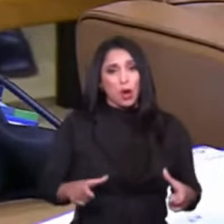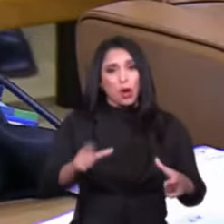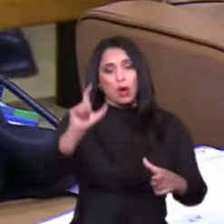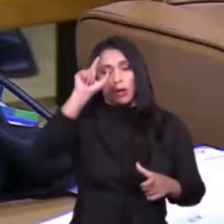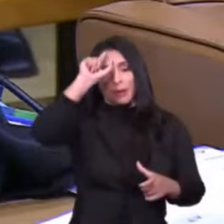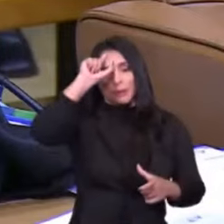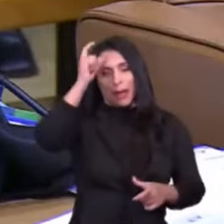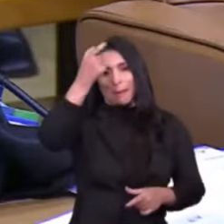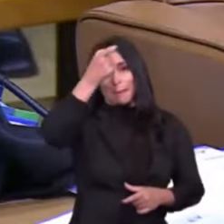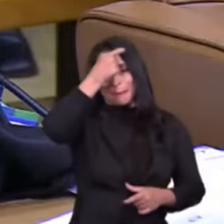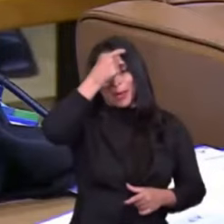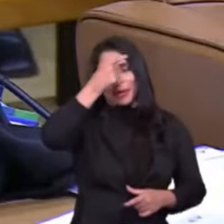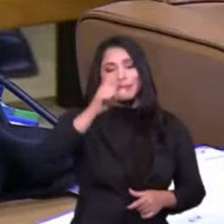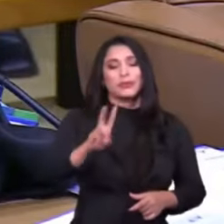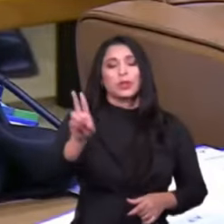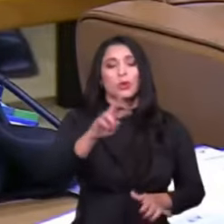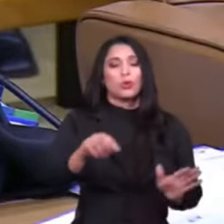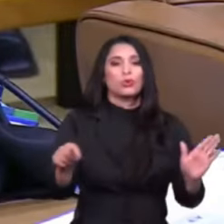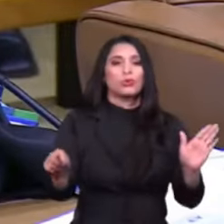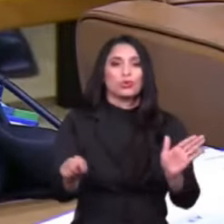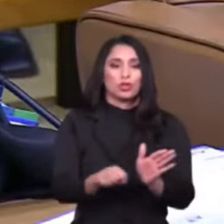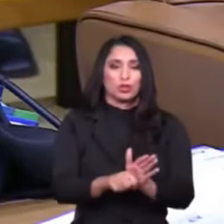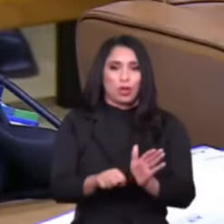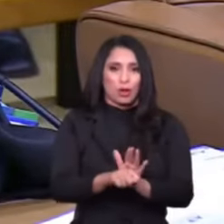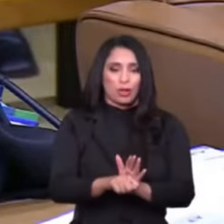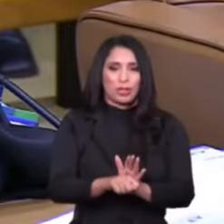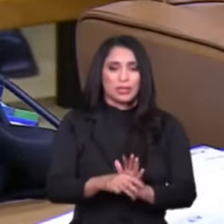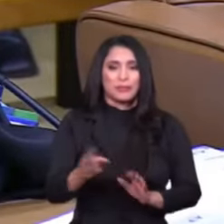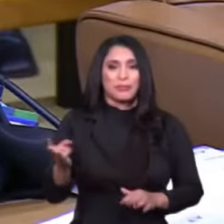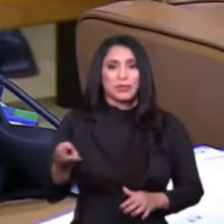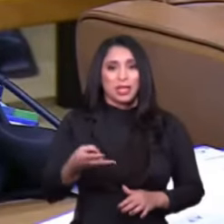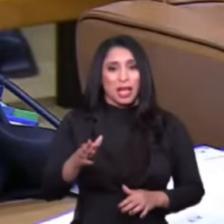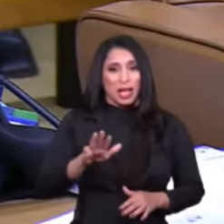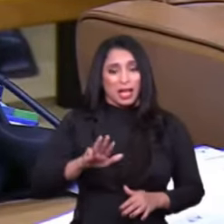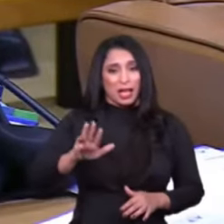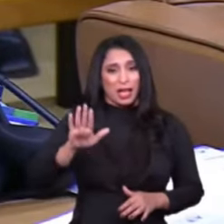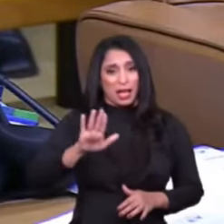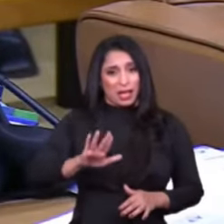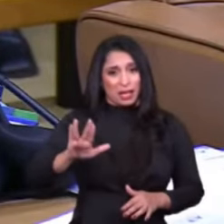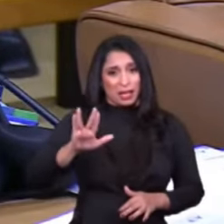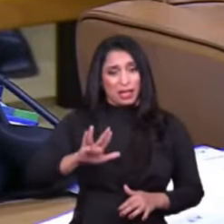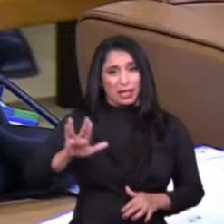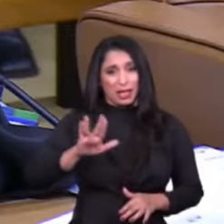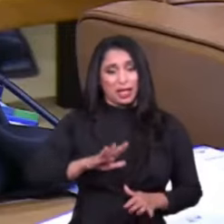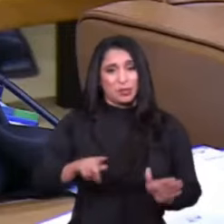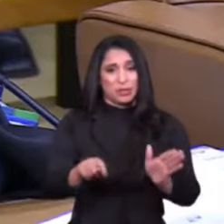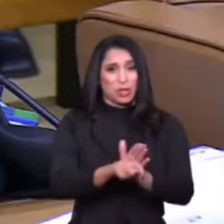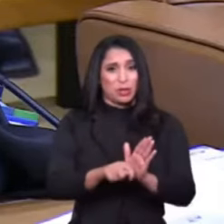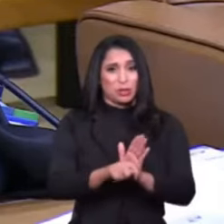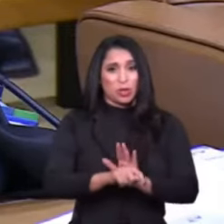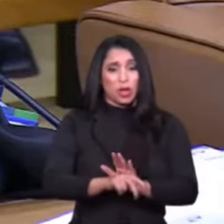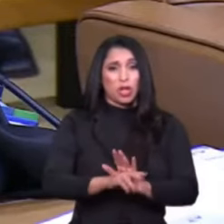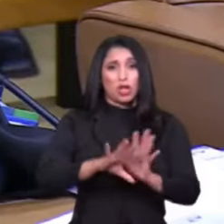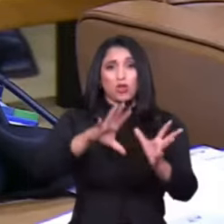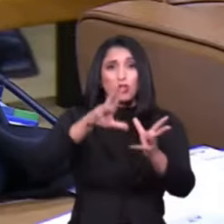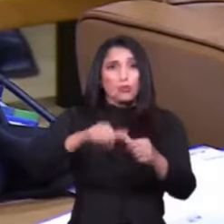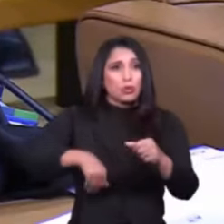de drogas. A cannabis permanece a droga mais amplamente utilizada em todo o mundo.